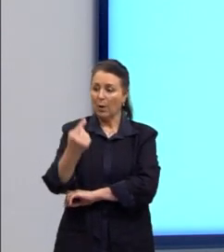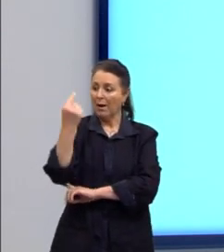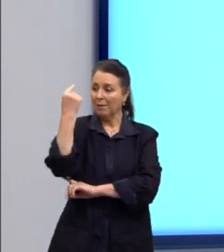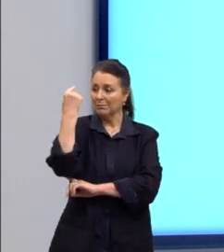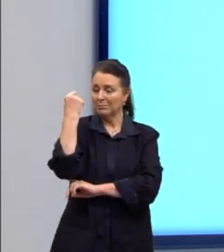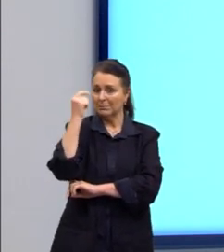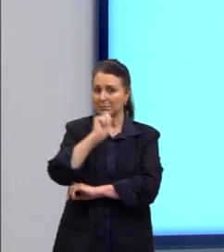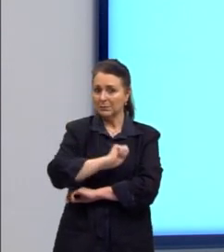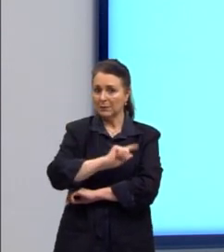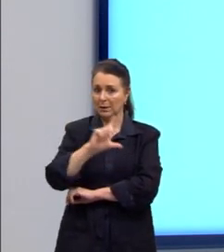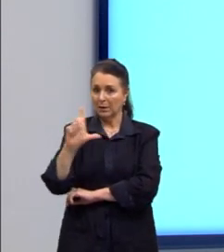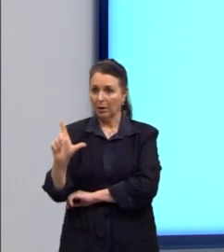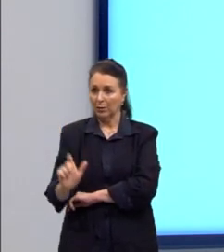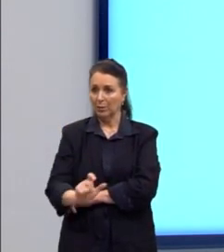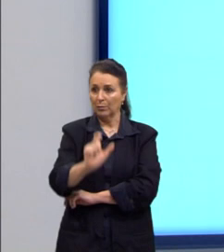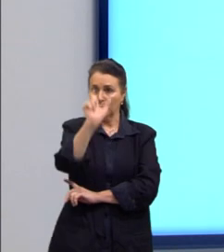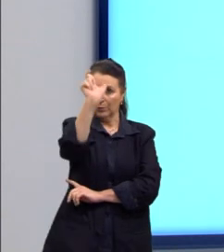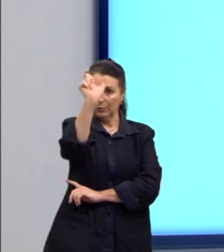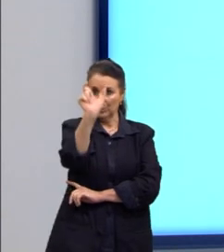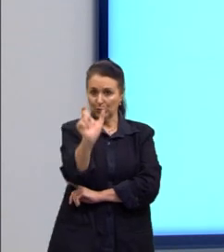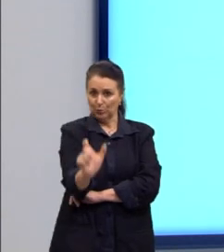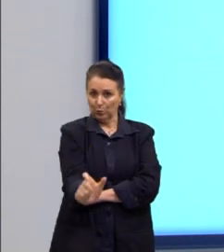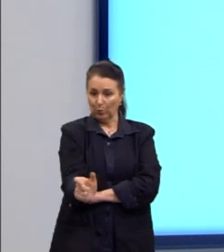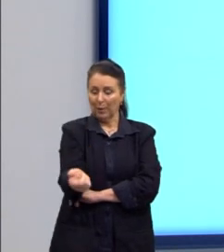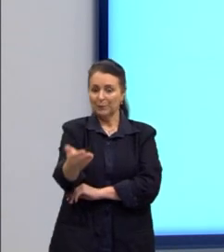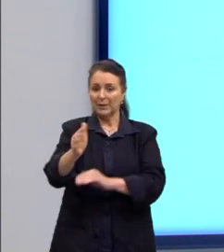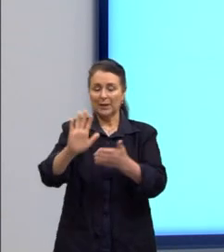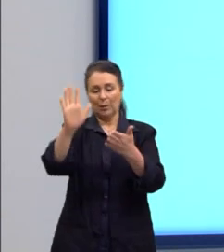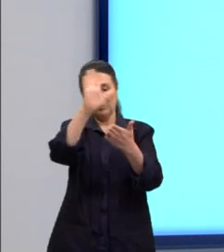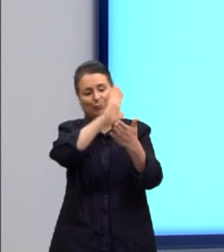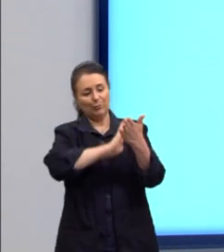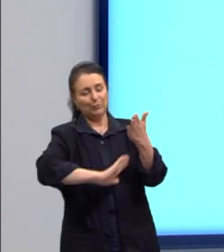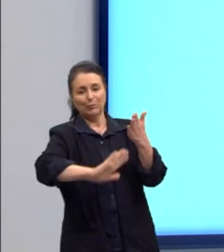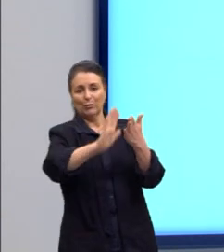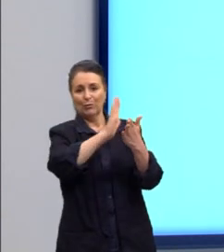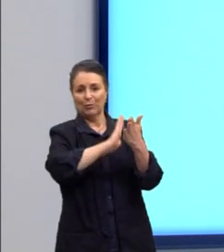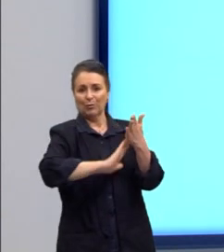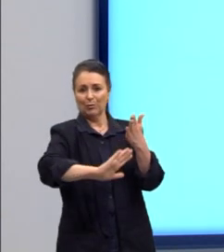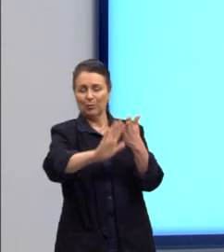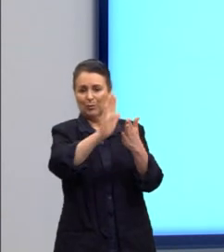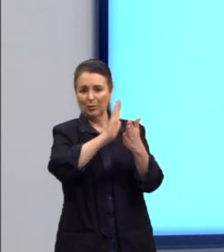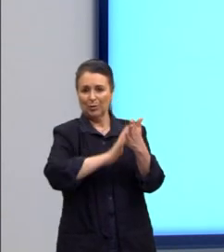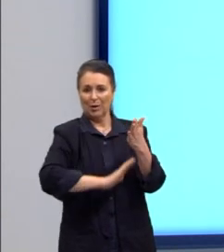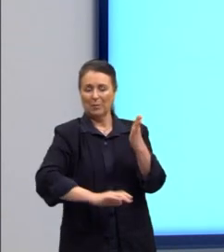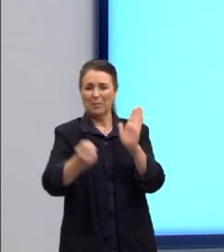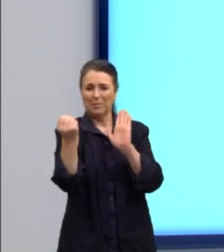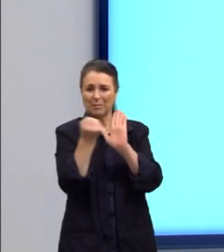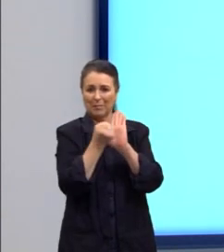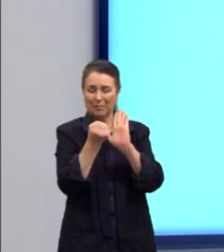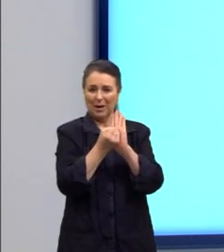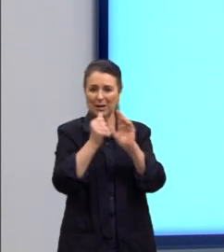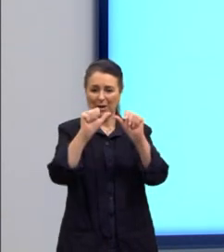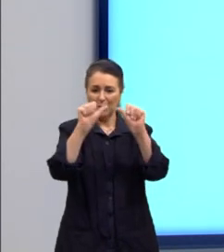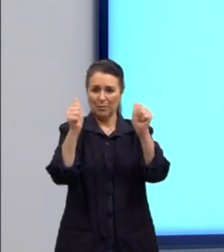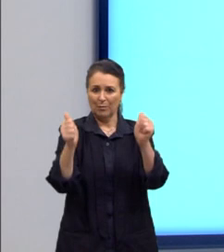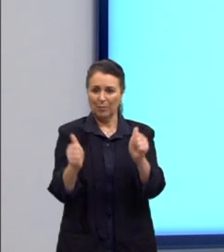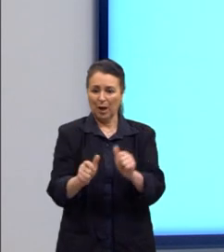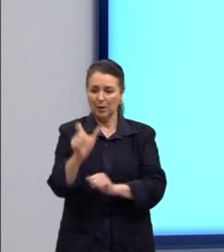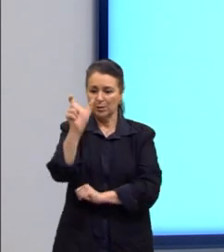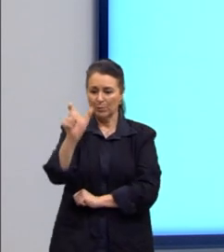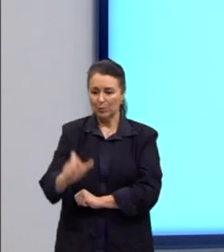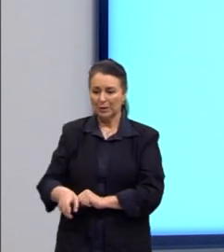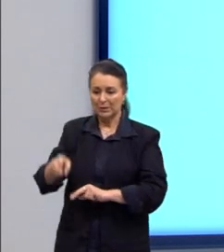tem uma pessoa ao fundo né como se fosse aquela marca d'água é uma imagem de uma pessoa Sentada né